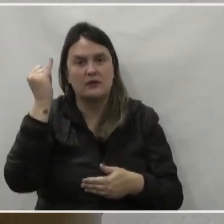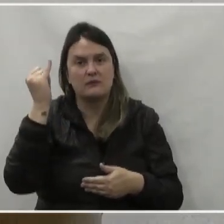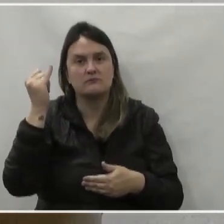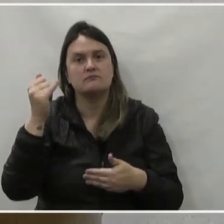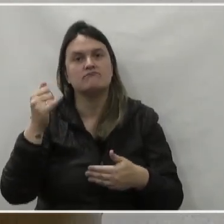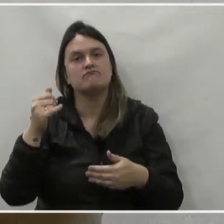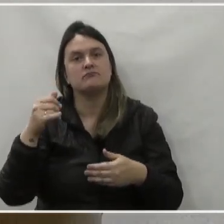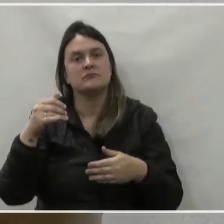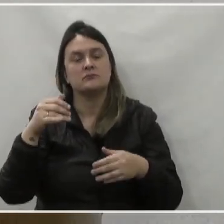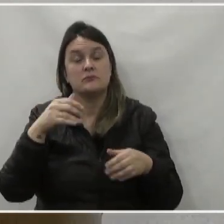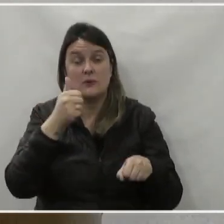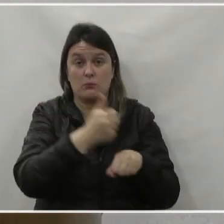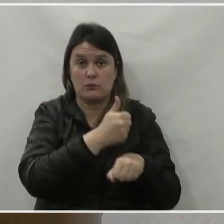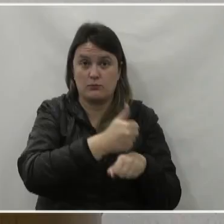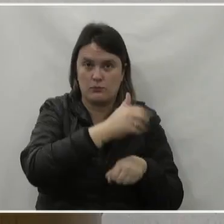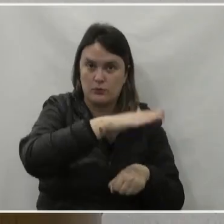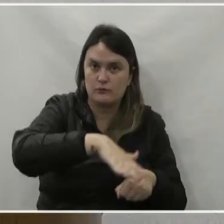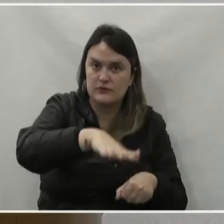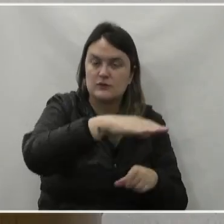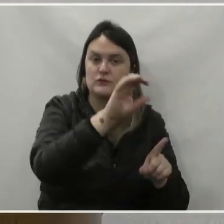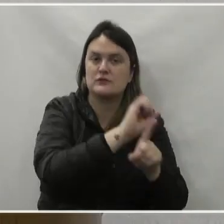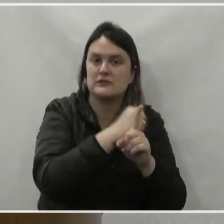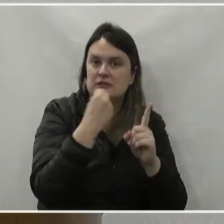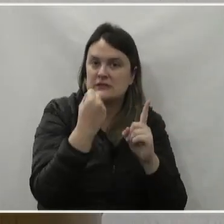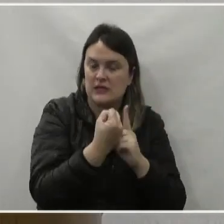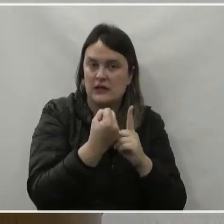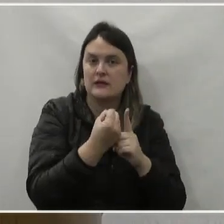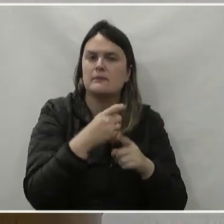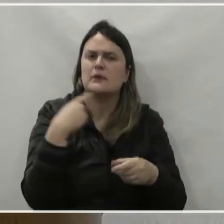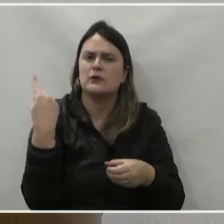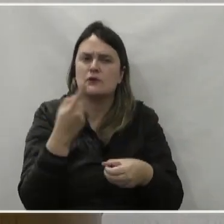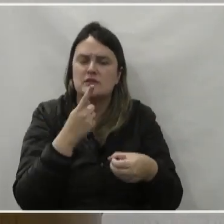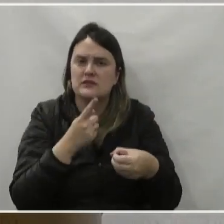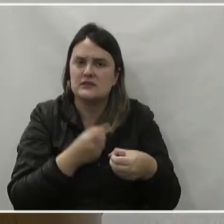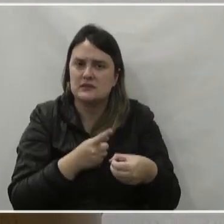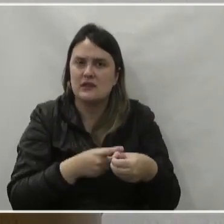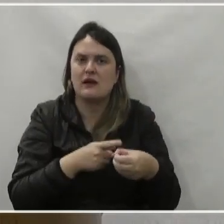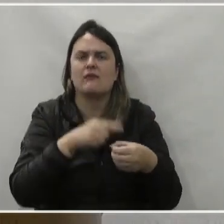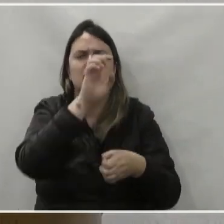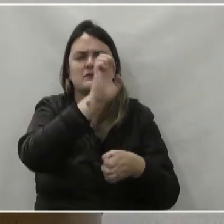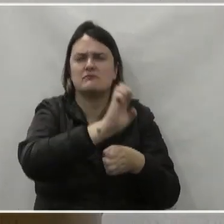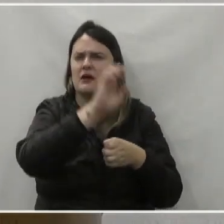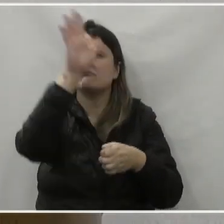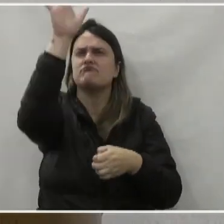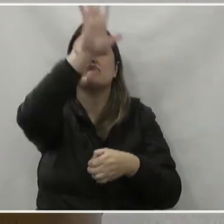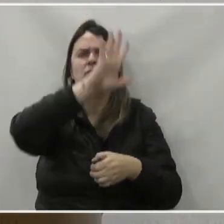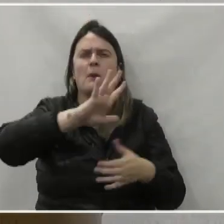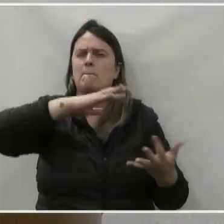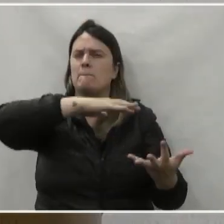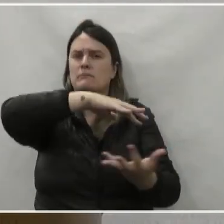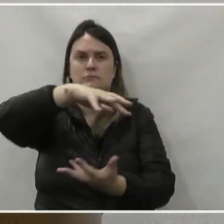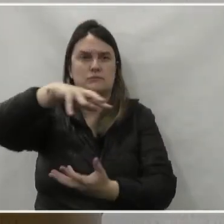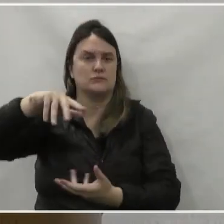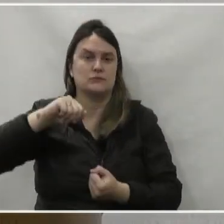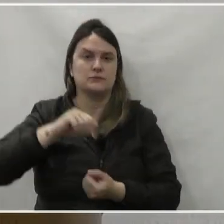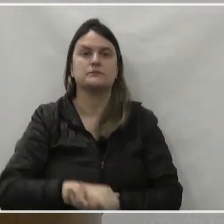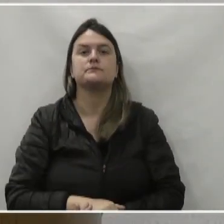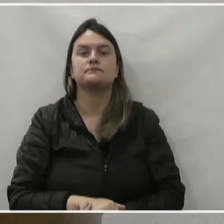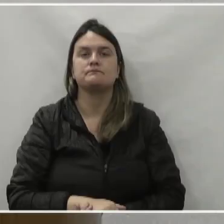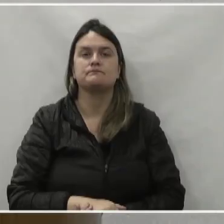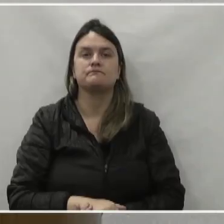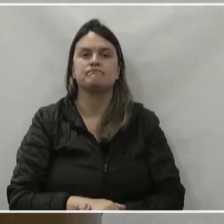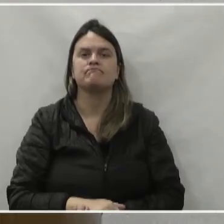dessa categoria para a nossa sociedade como todo. Município, Estado, União, mundo.